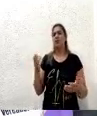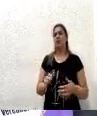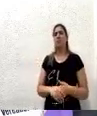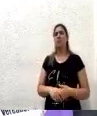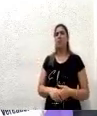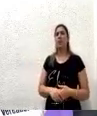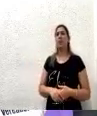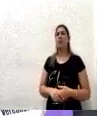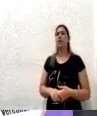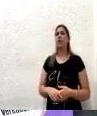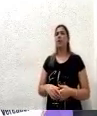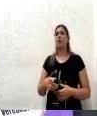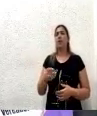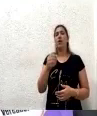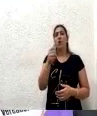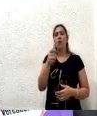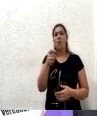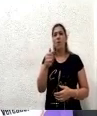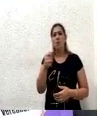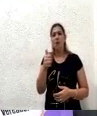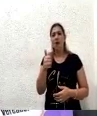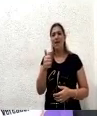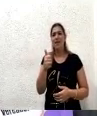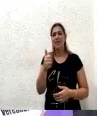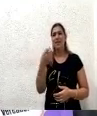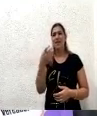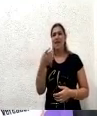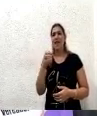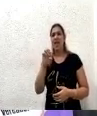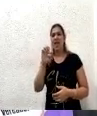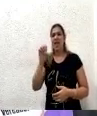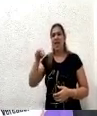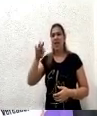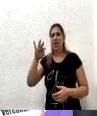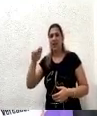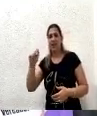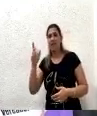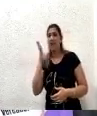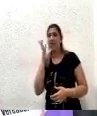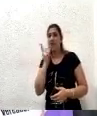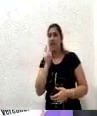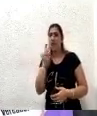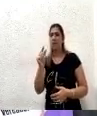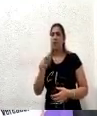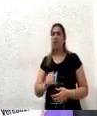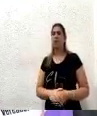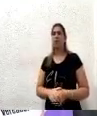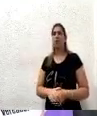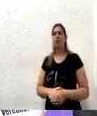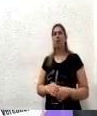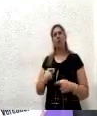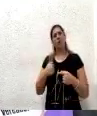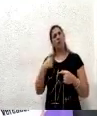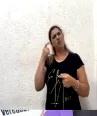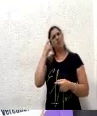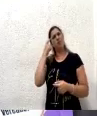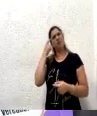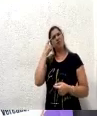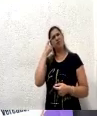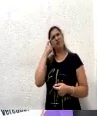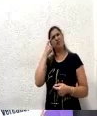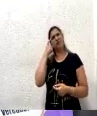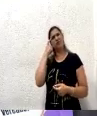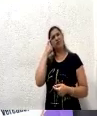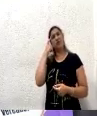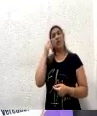mas não entra nos quase entas que eu já estou nela, eu fico pensando, mas eu imaginava que